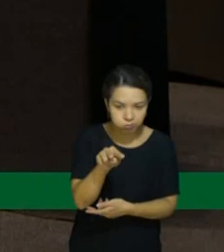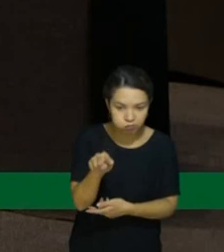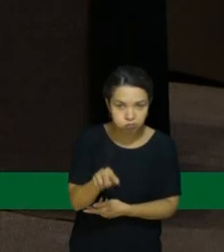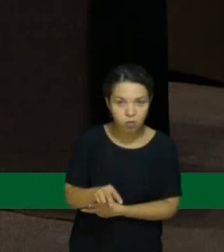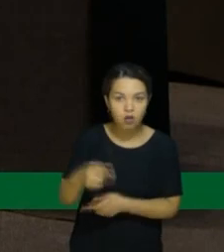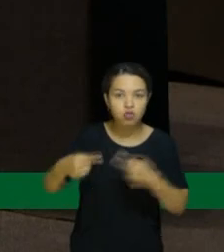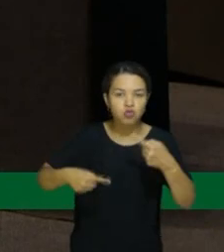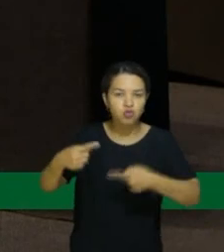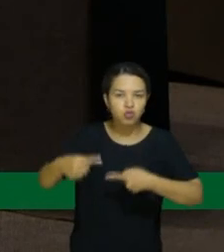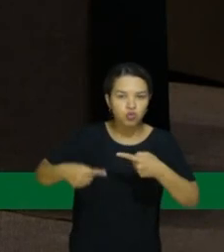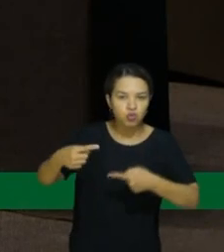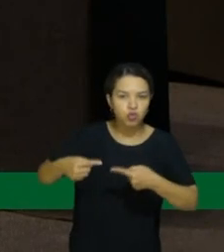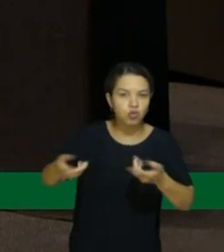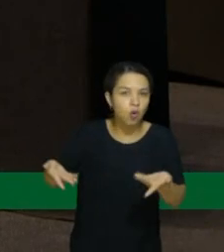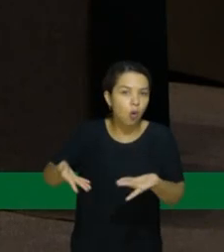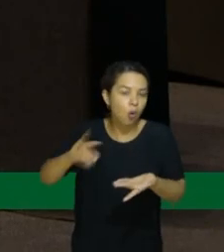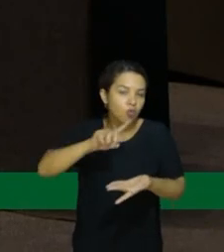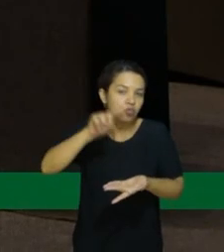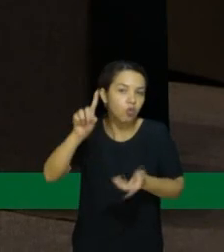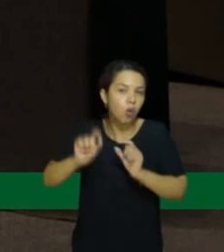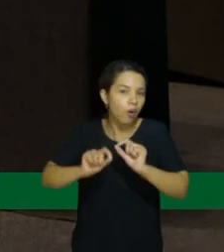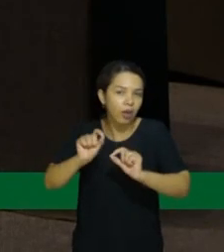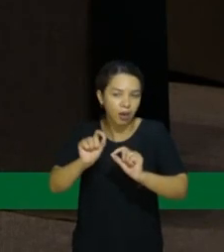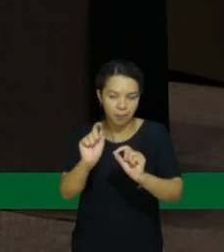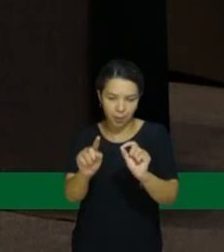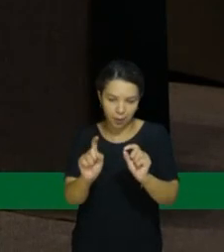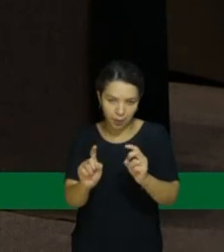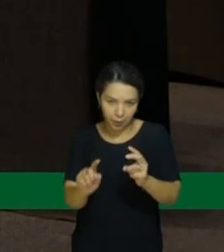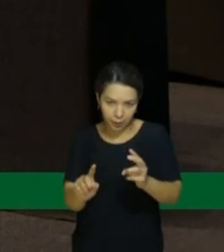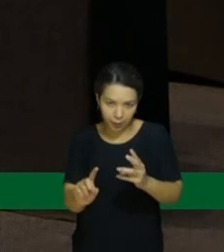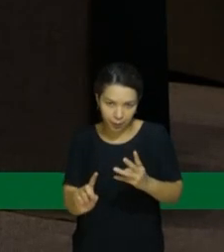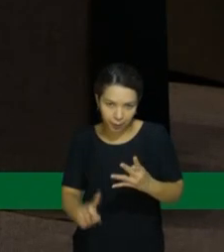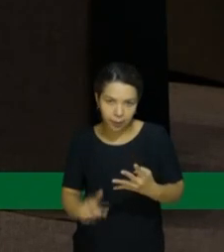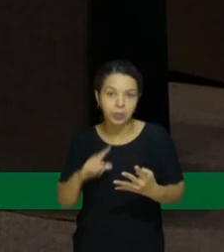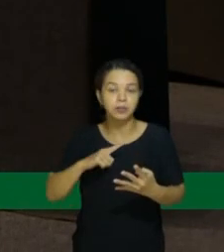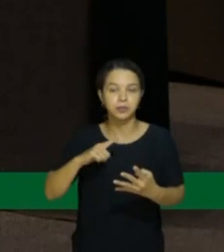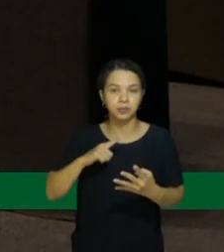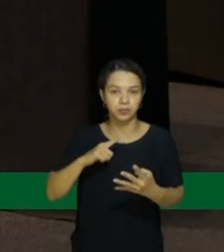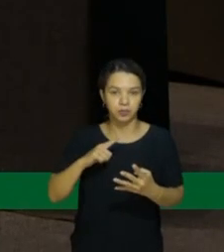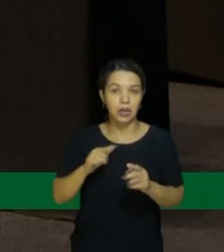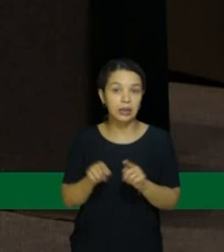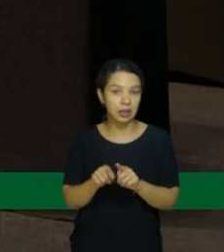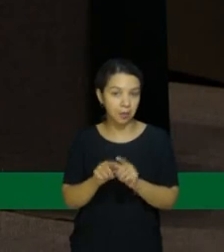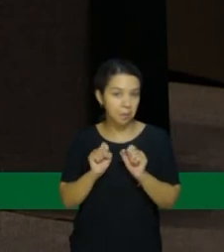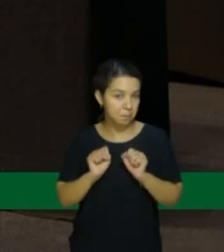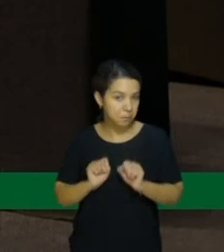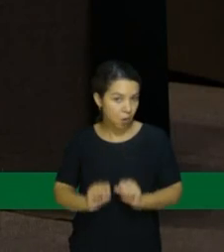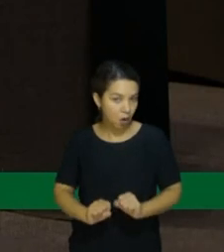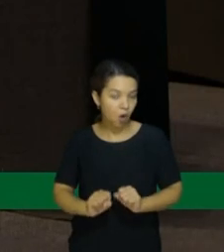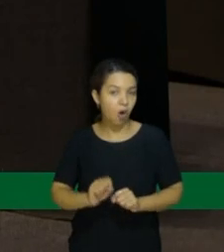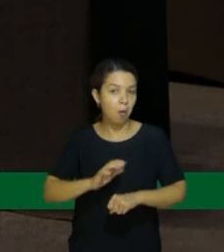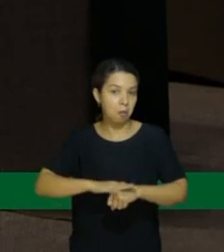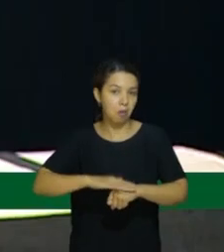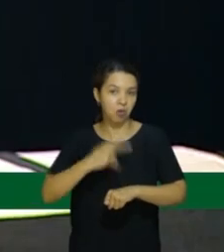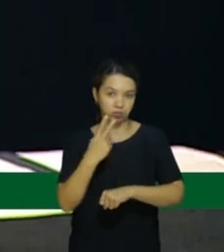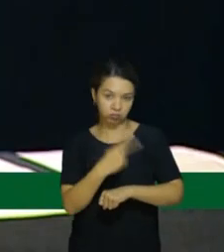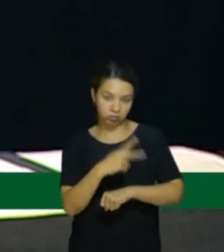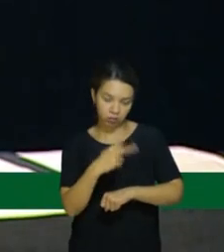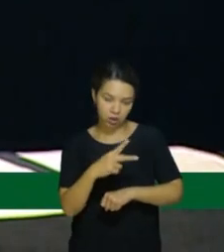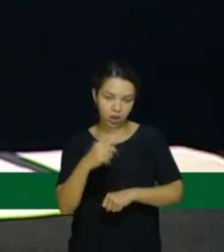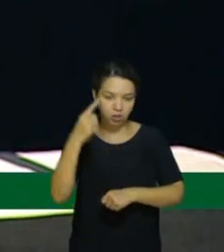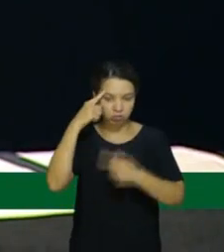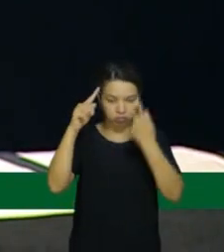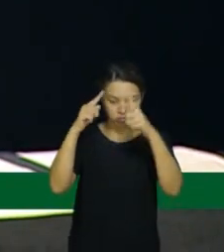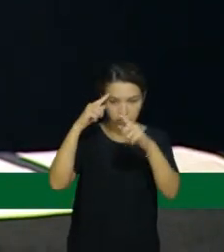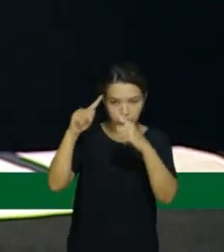eh e poderá acompanhar e fazer a sustentação do seu modo e o seu ponto de vista sobre as matérias que serão discutidas